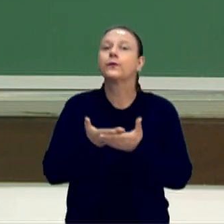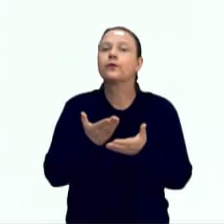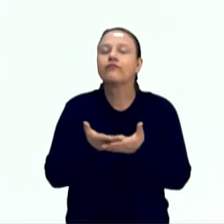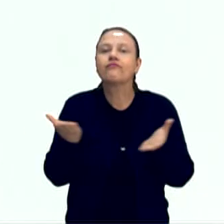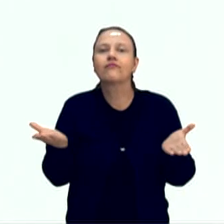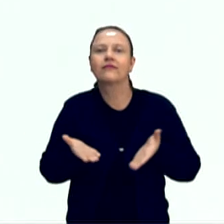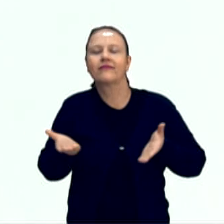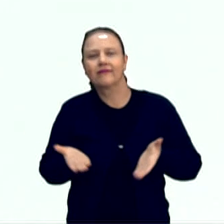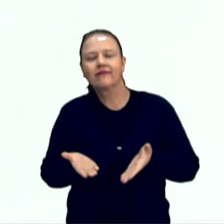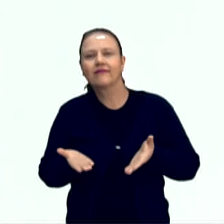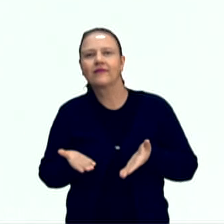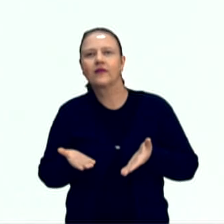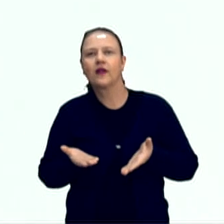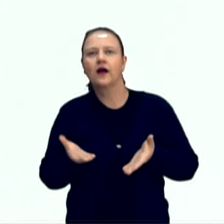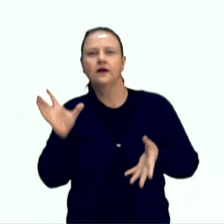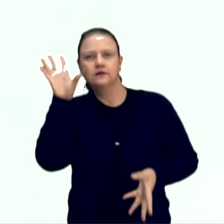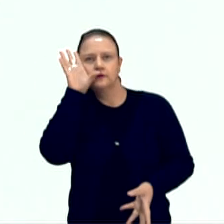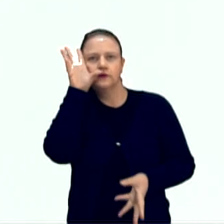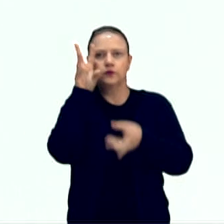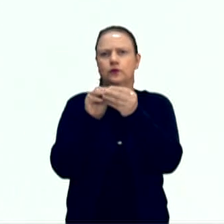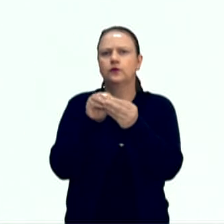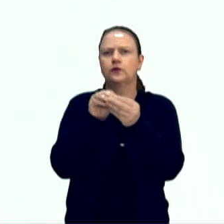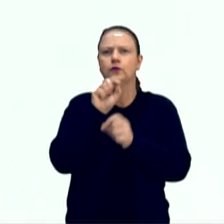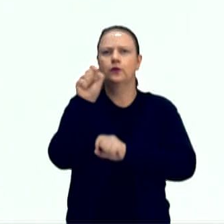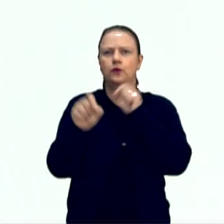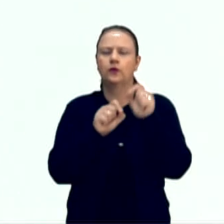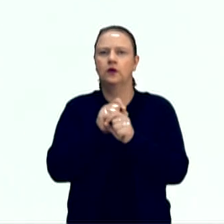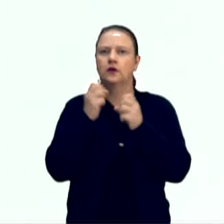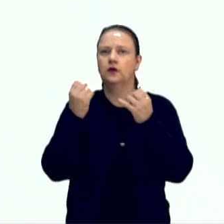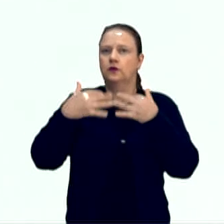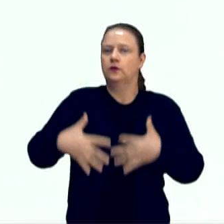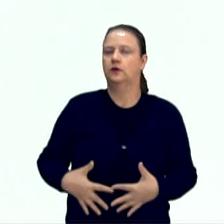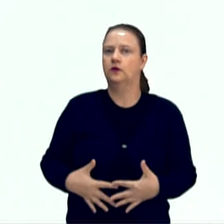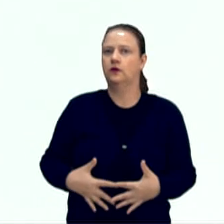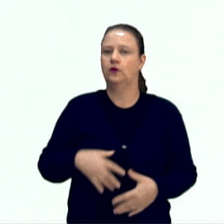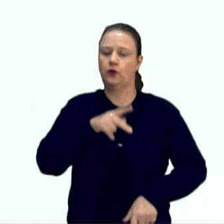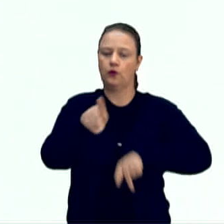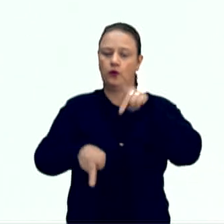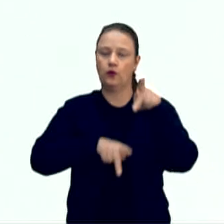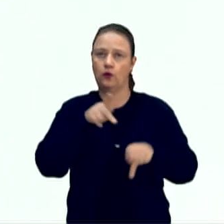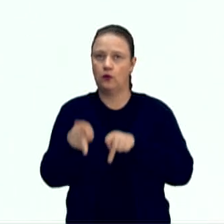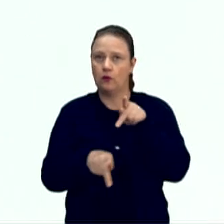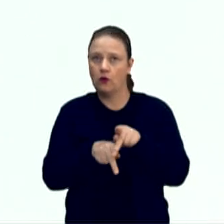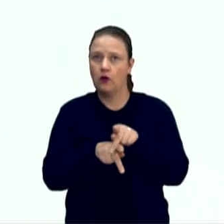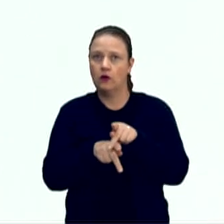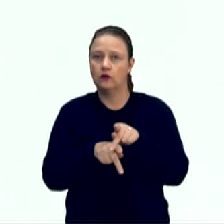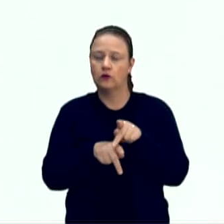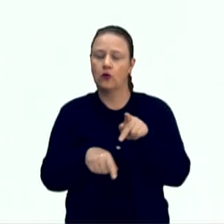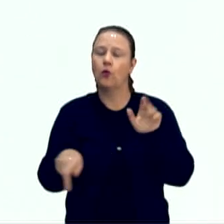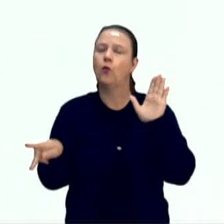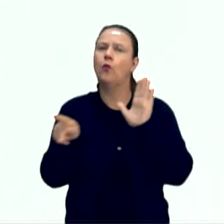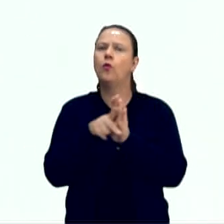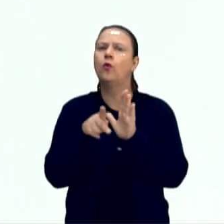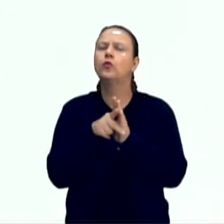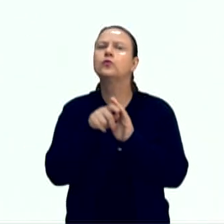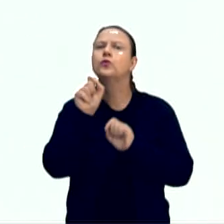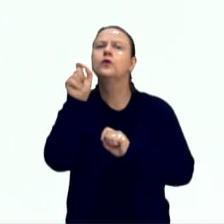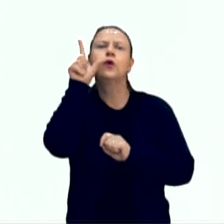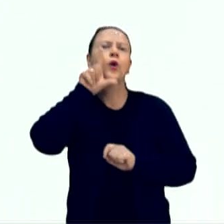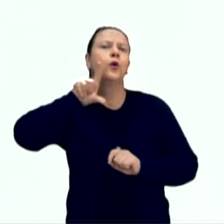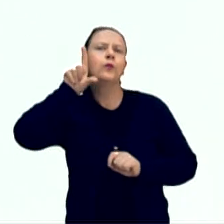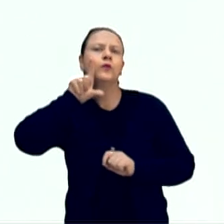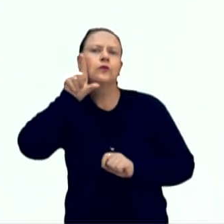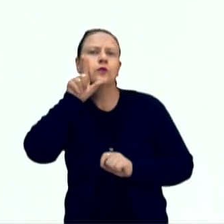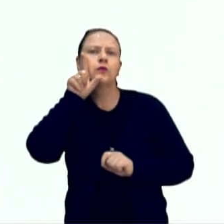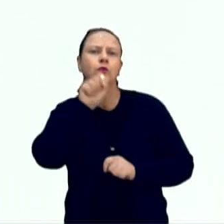hoje, a gente vai retomar a aula anterior, falando um pouquinho aí dos povos nativos e da cultura do continente americano,